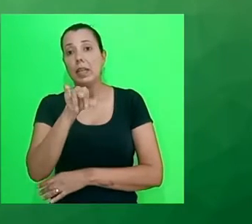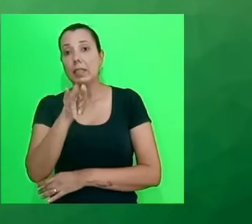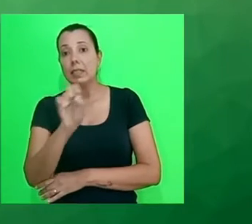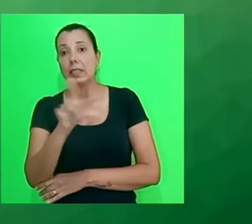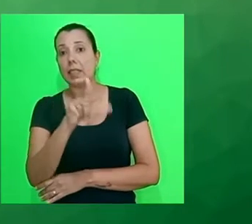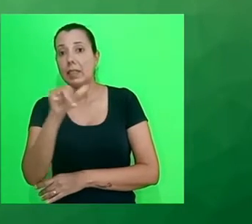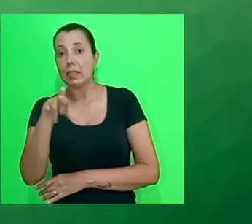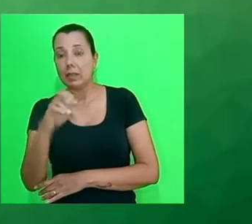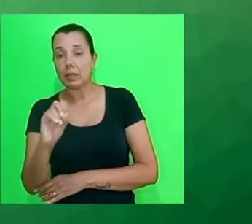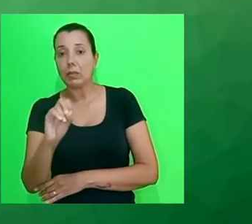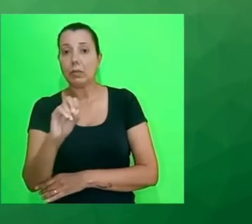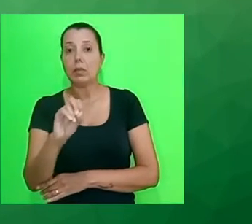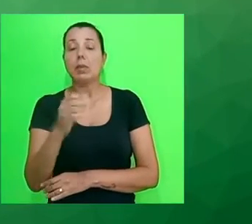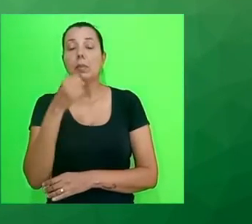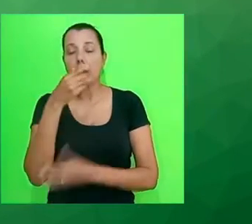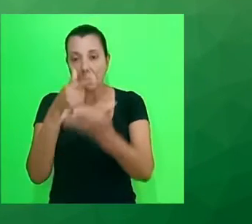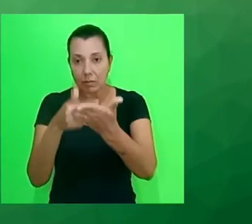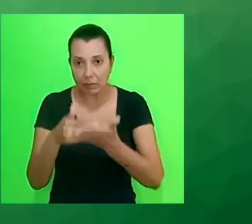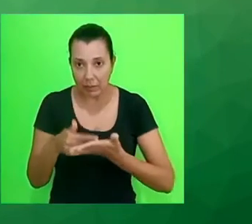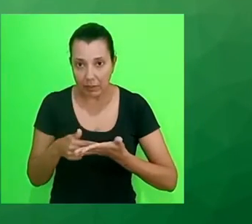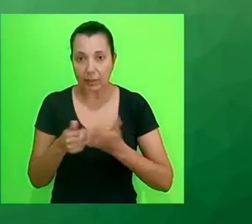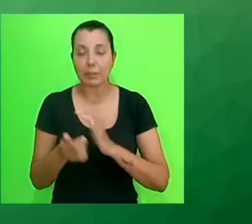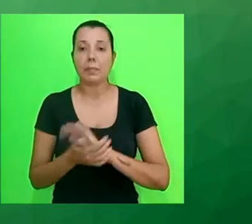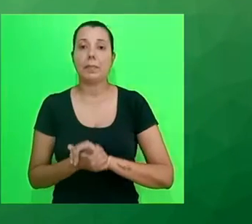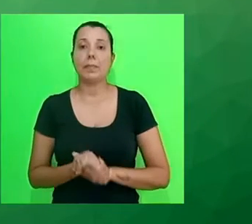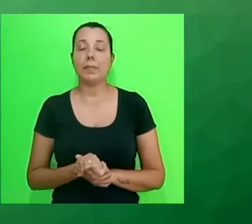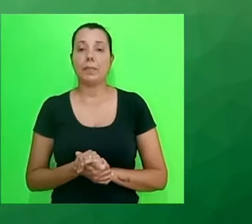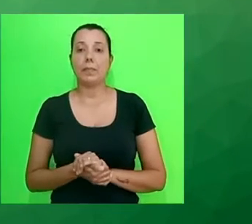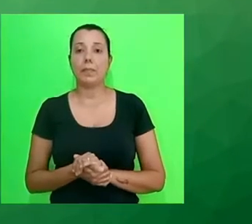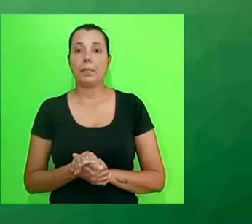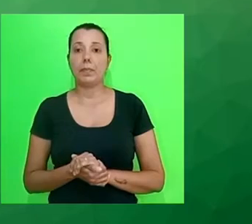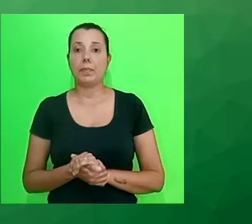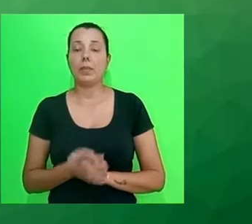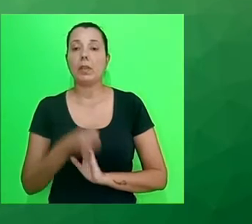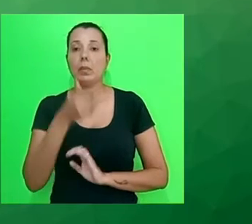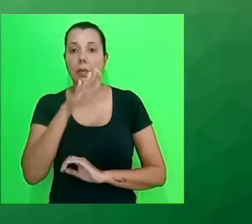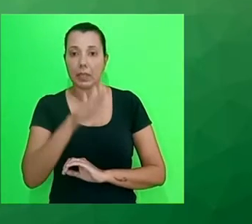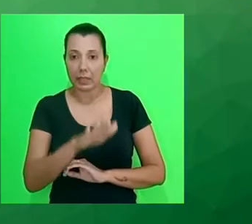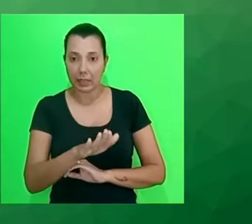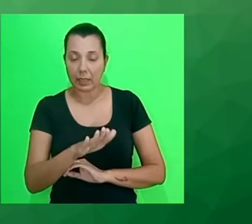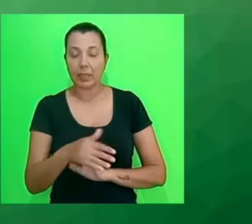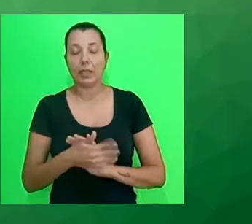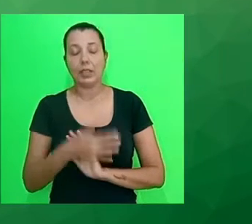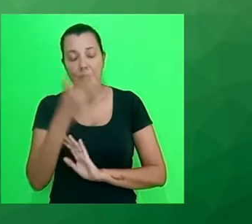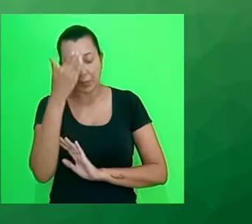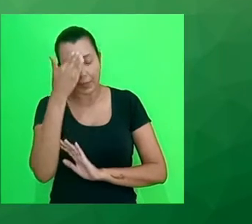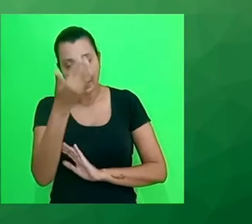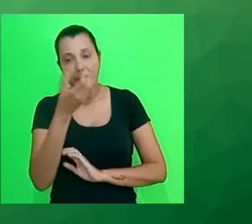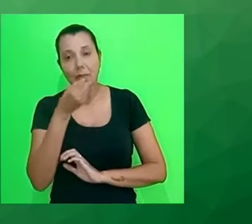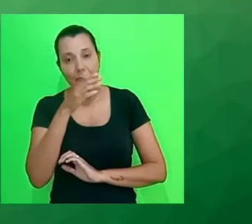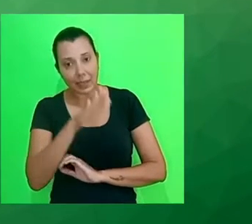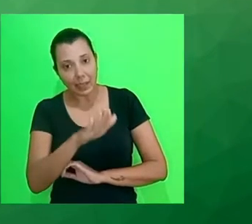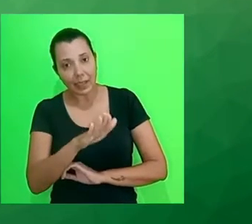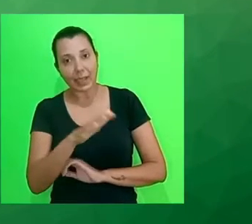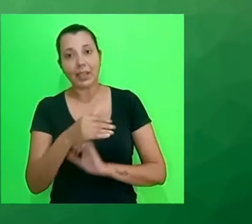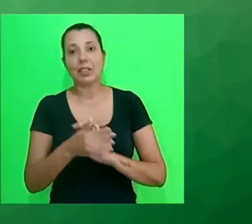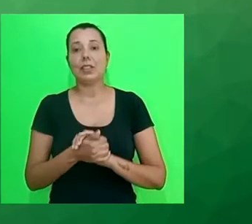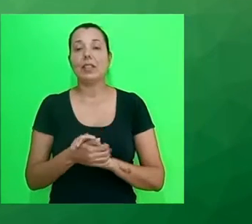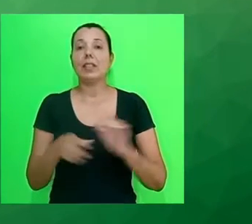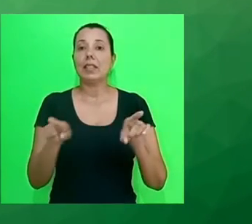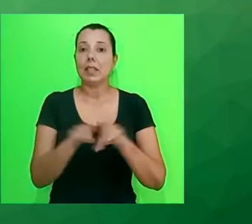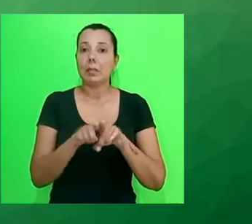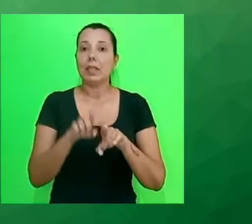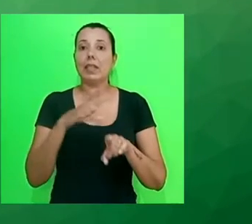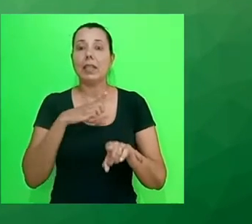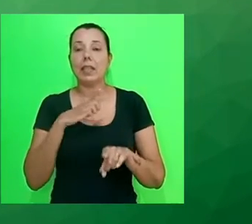Sejam bem-vindas. Boa tarde, obrigada. Boa tarde. E a gente também tem presença de